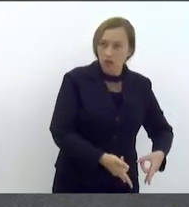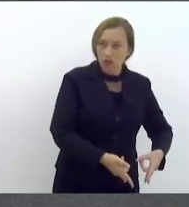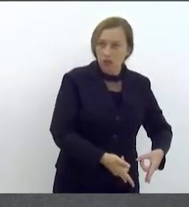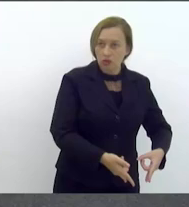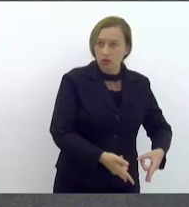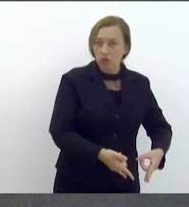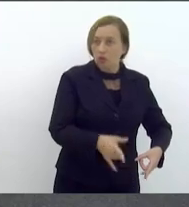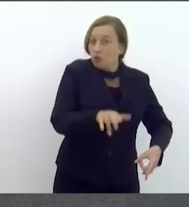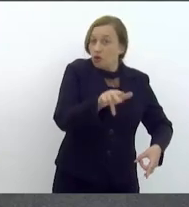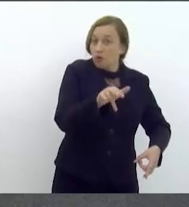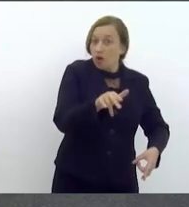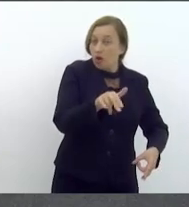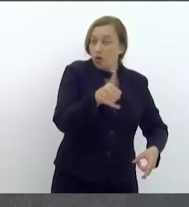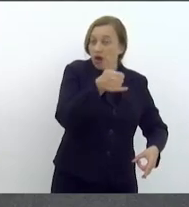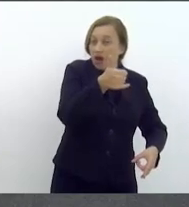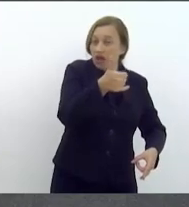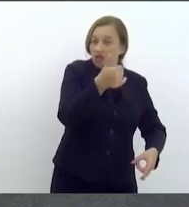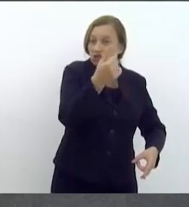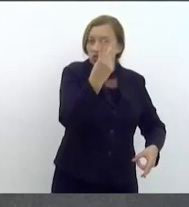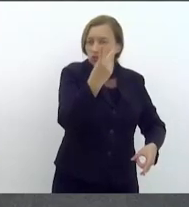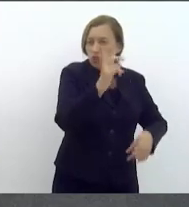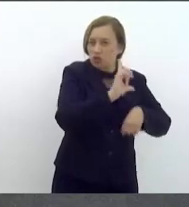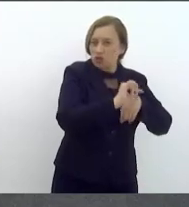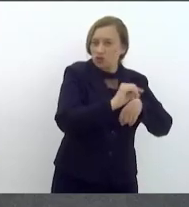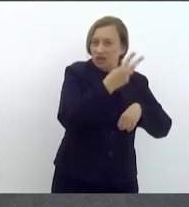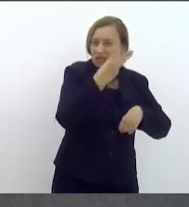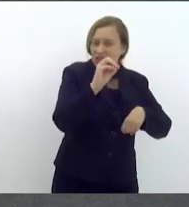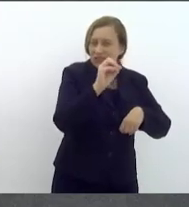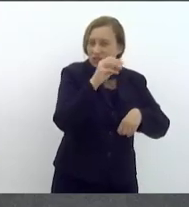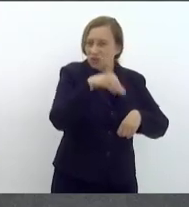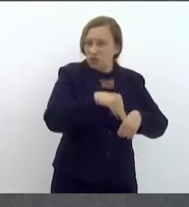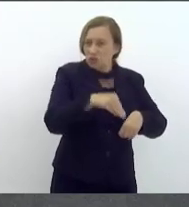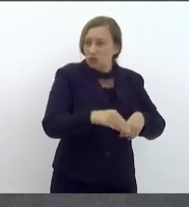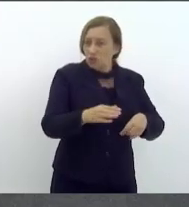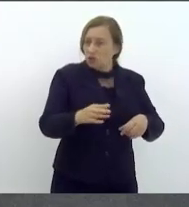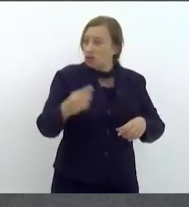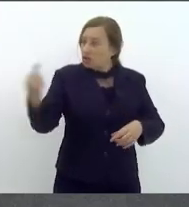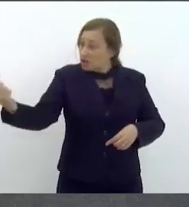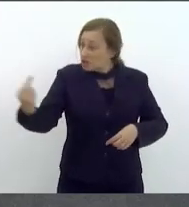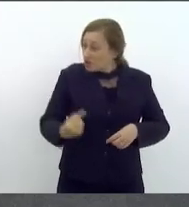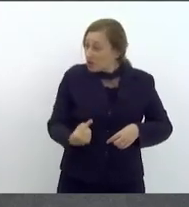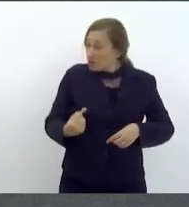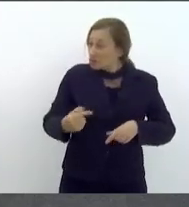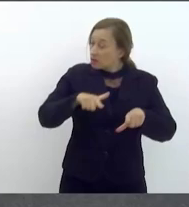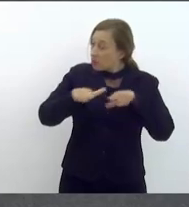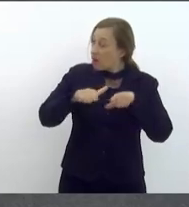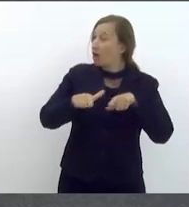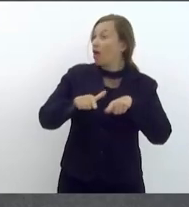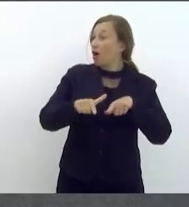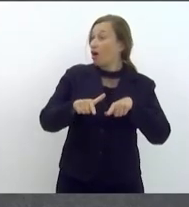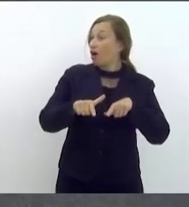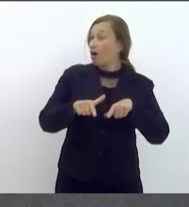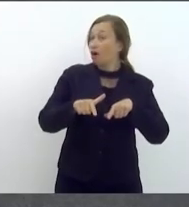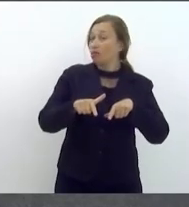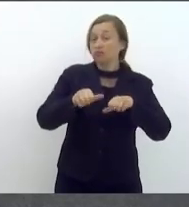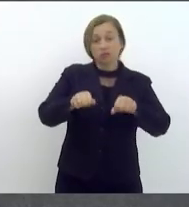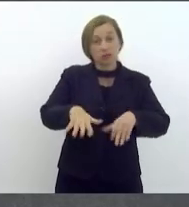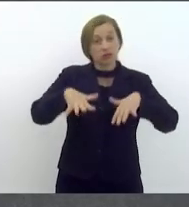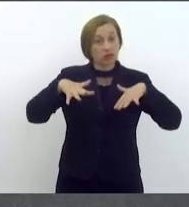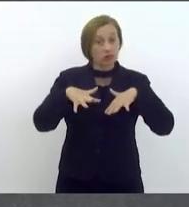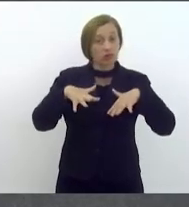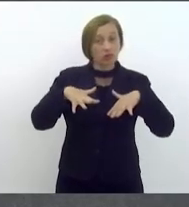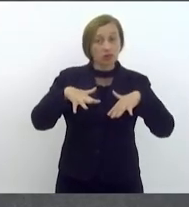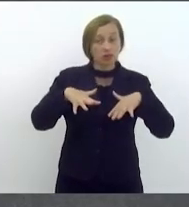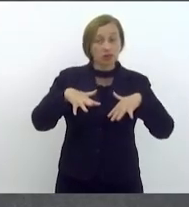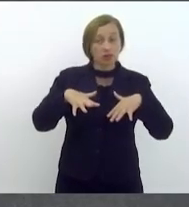e 30 minutos e ele está aqui presente na sessão não é claro